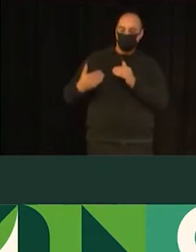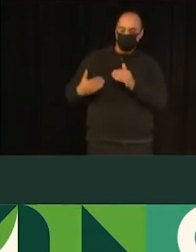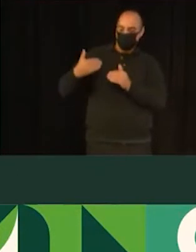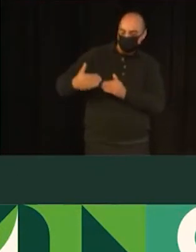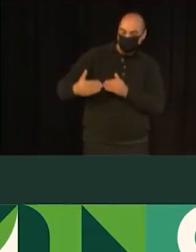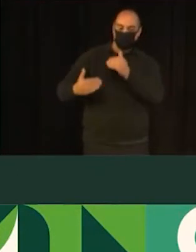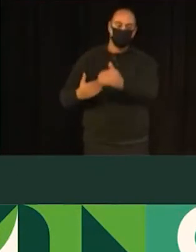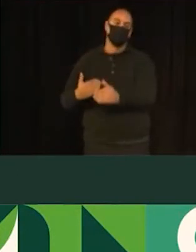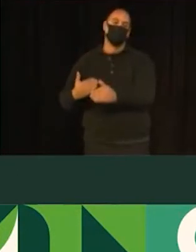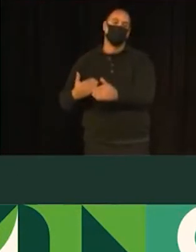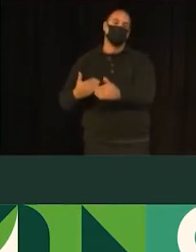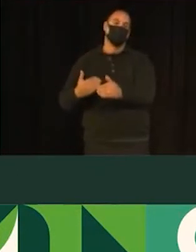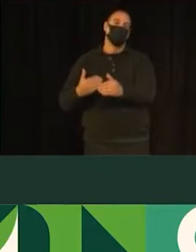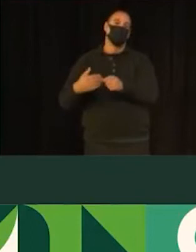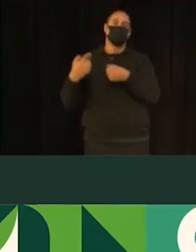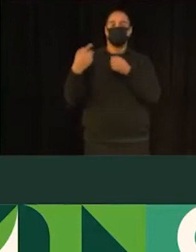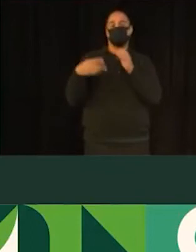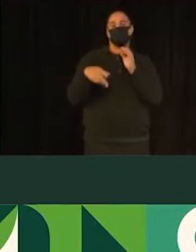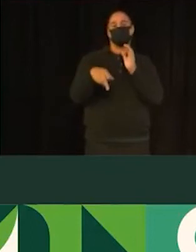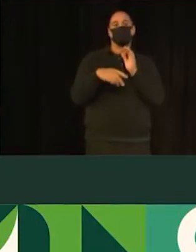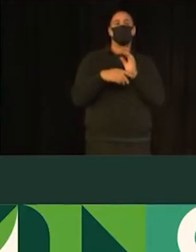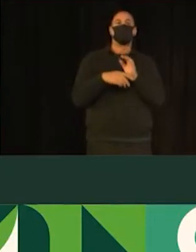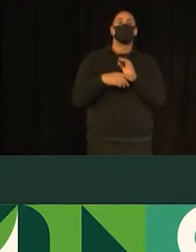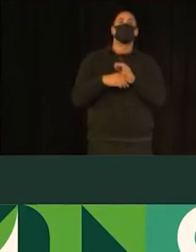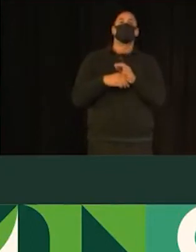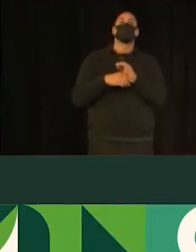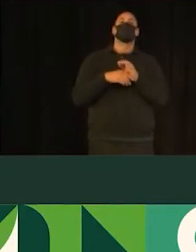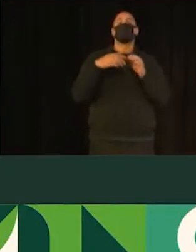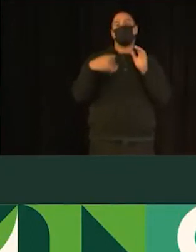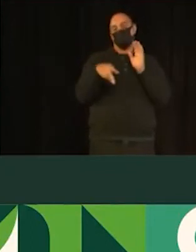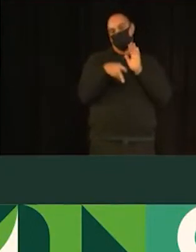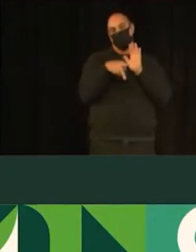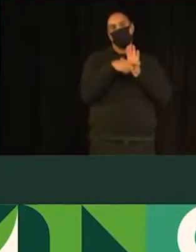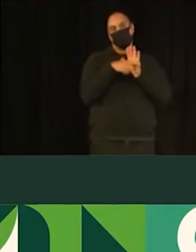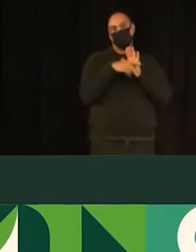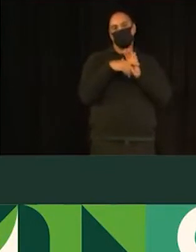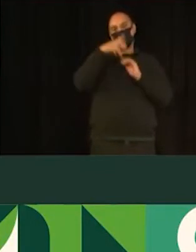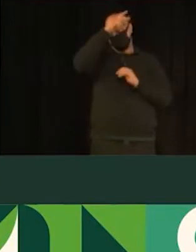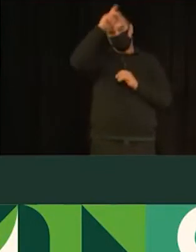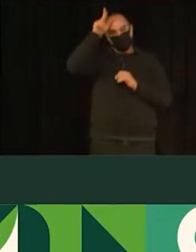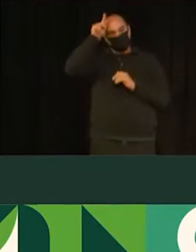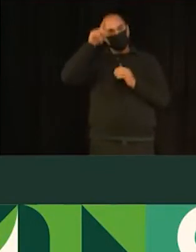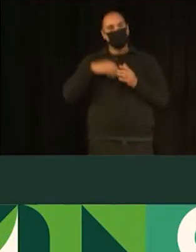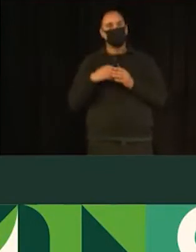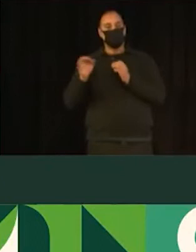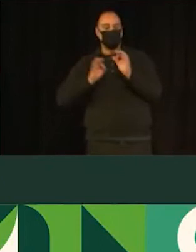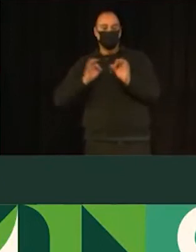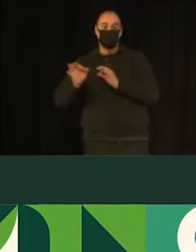entraria como contrapartida, a fase 2 pelo concessionário, que operaria então todo o sistema. E na